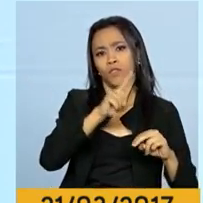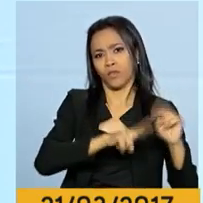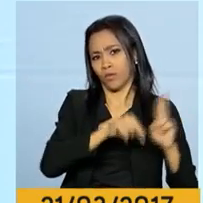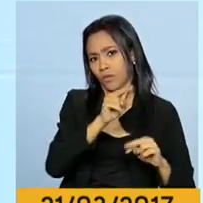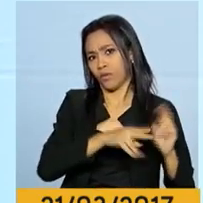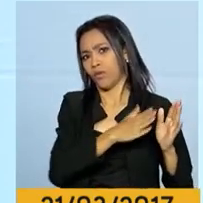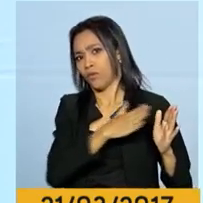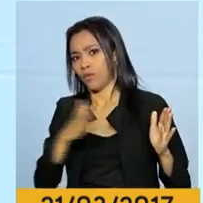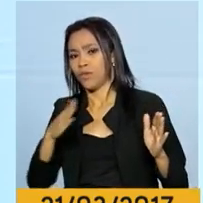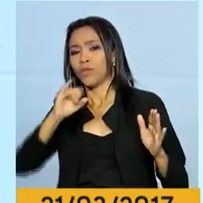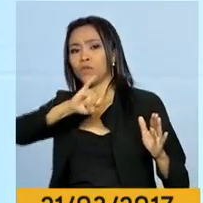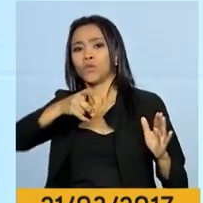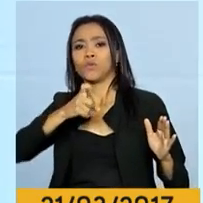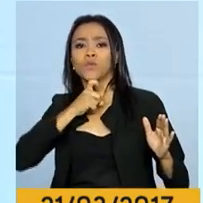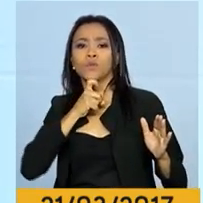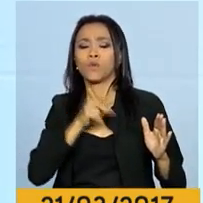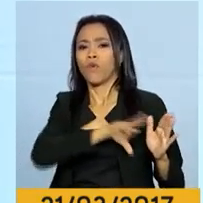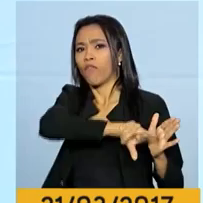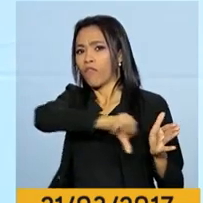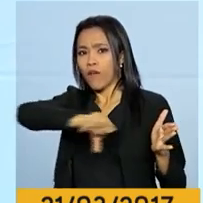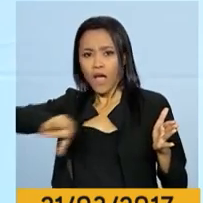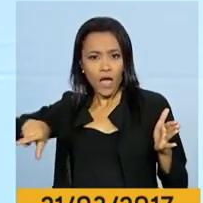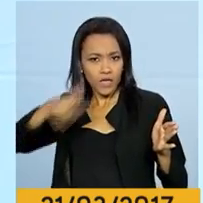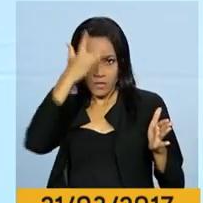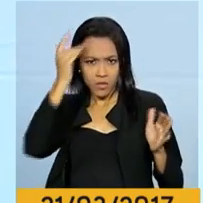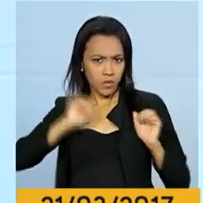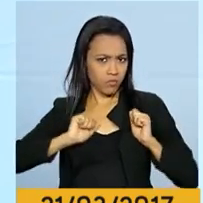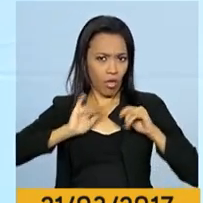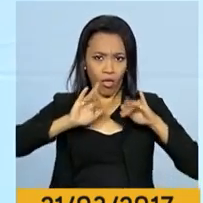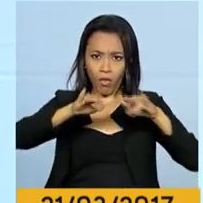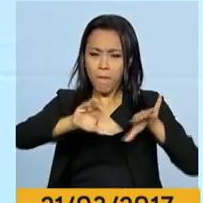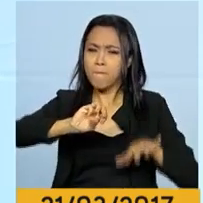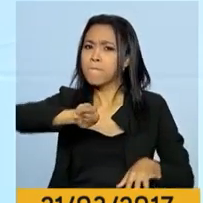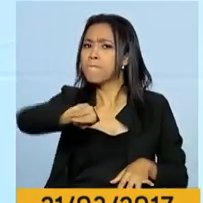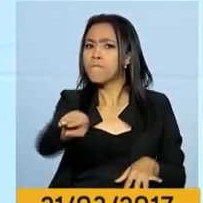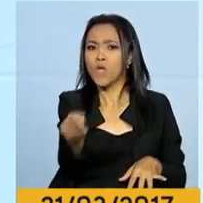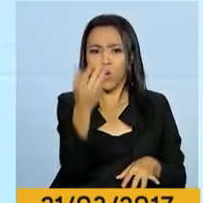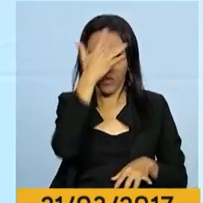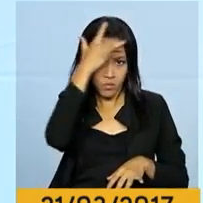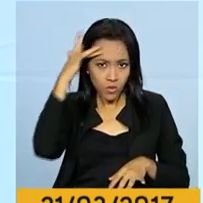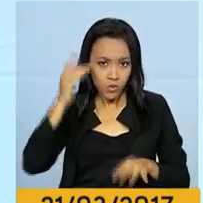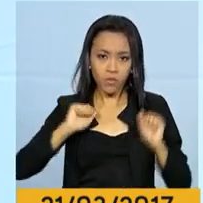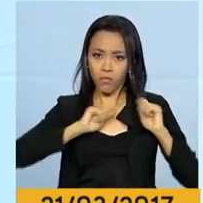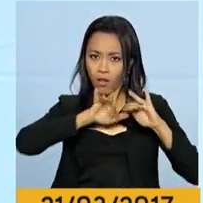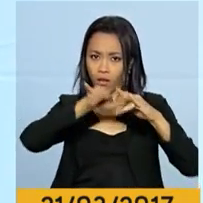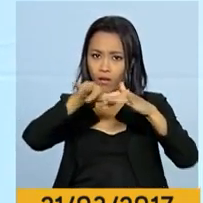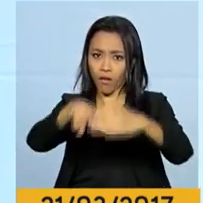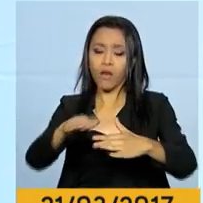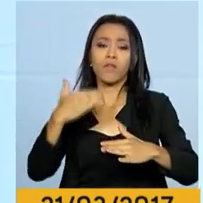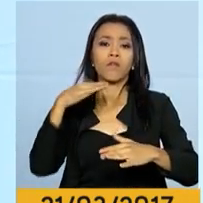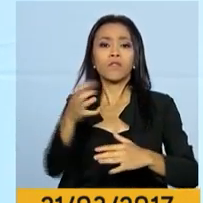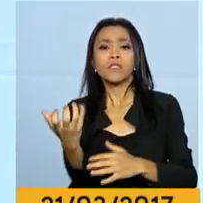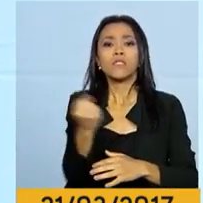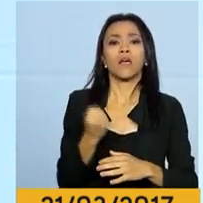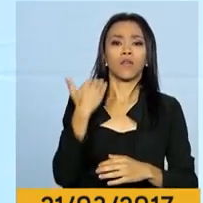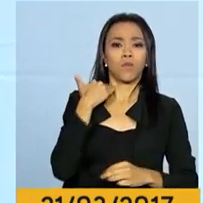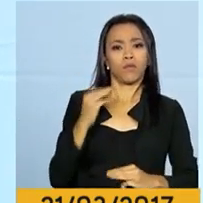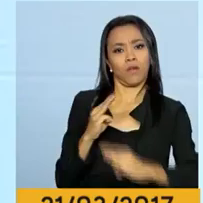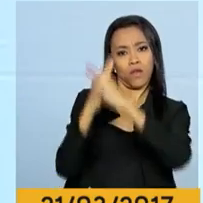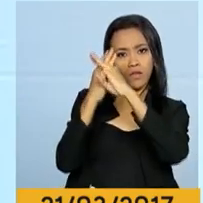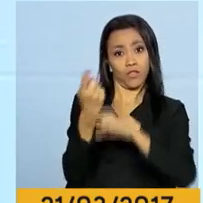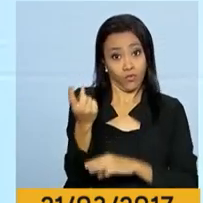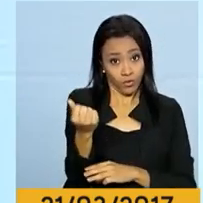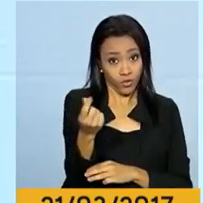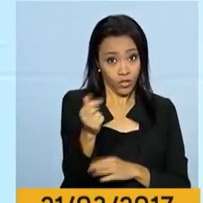quando os vários trabalhadores, são milhões de trabalhadores que estão tendo acesso a essas contas. Mas